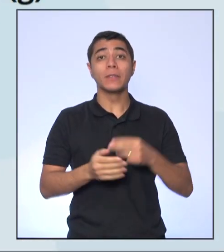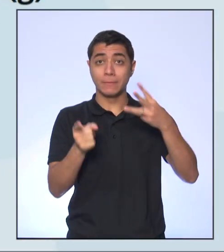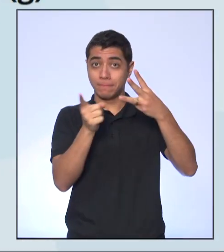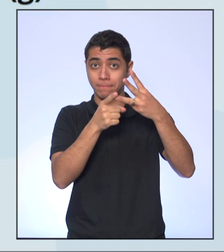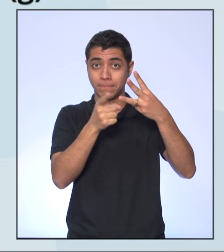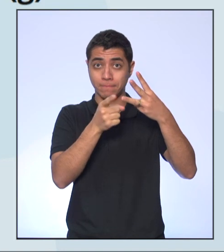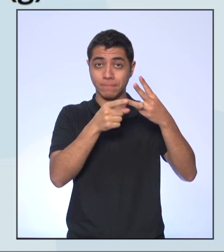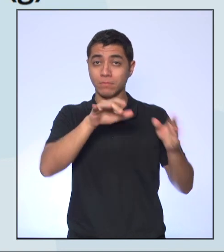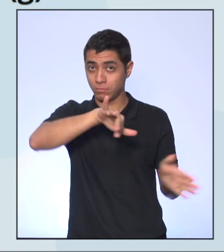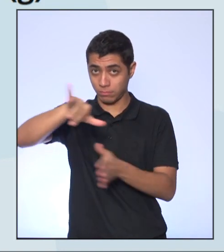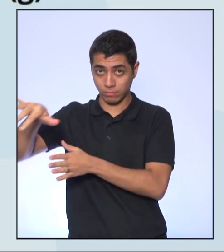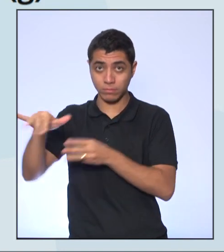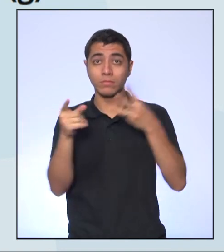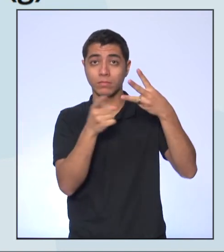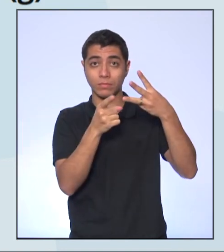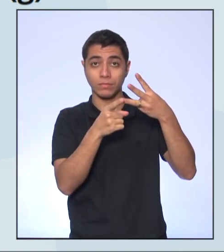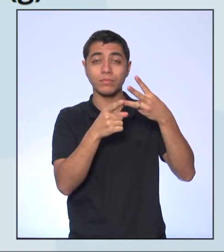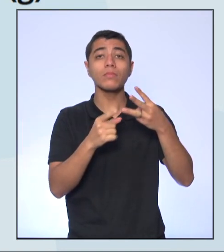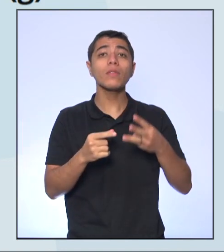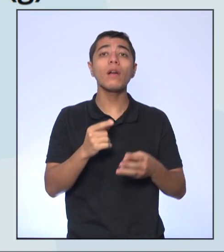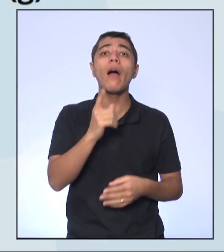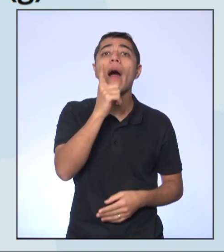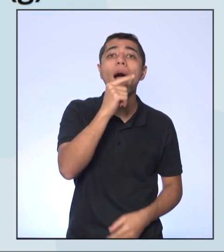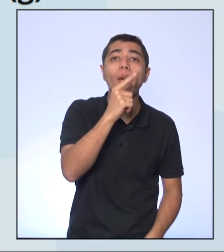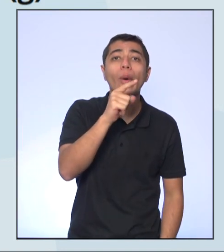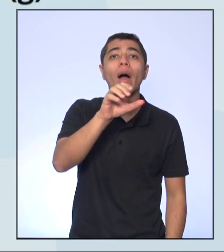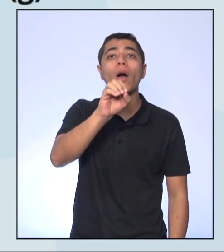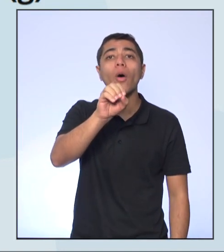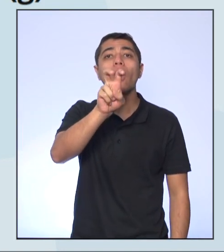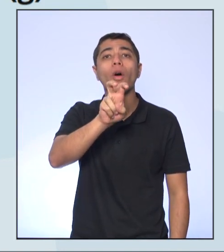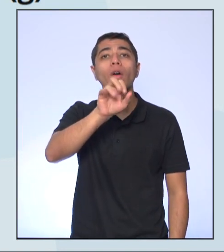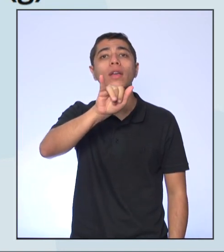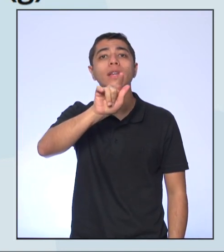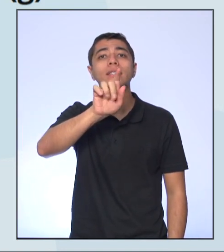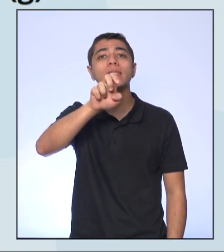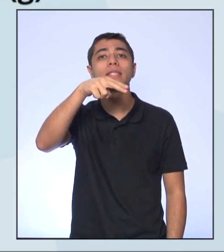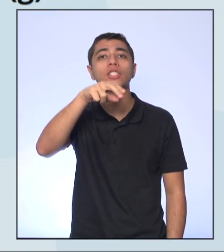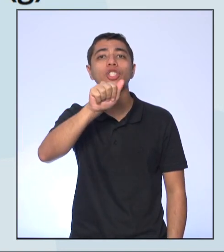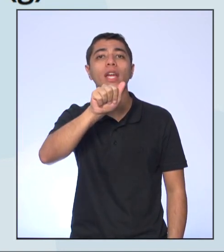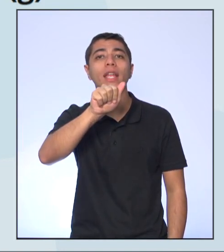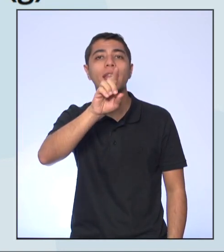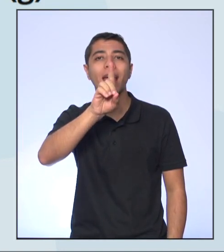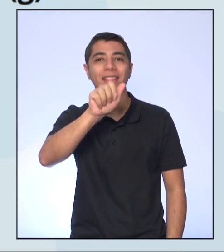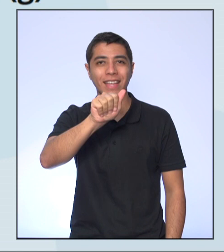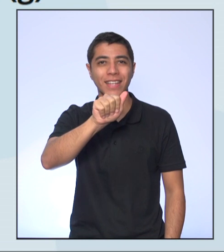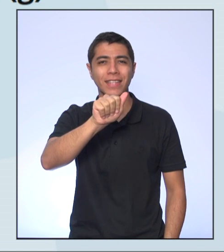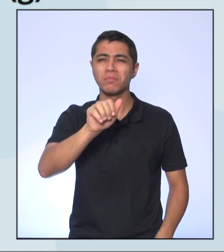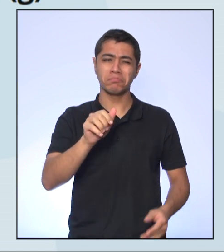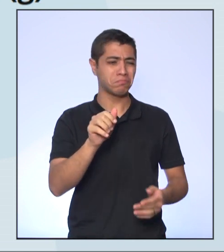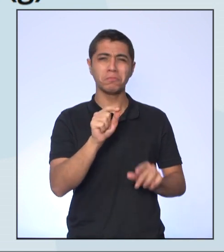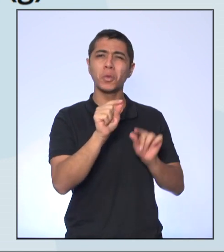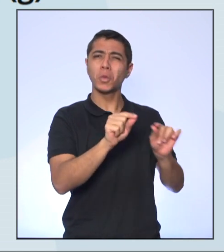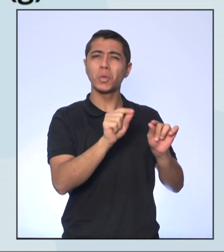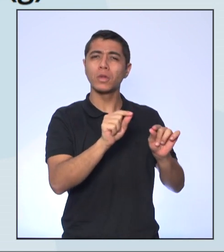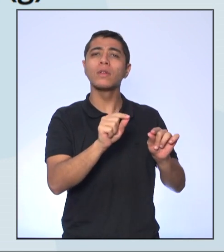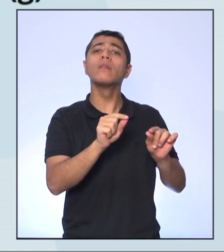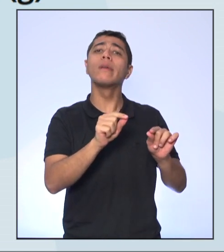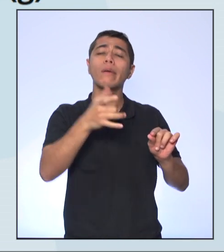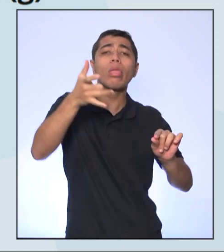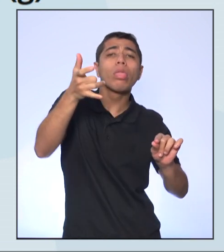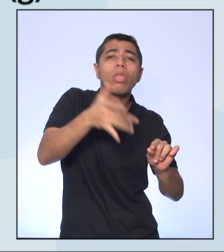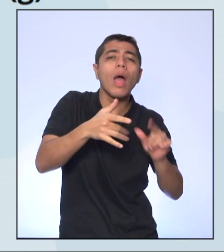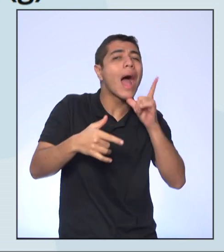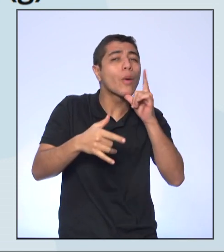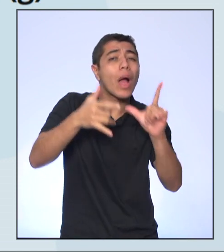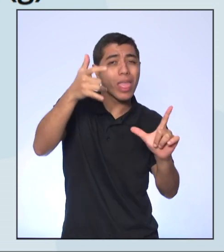decomposição através da luz. Água oxigenada, a diferença da água para a água oxigenada é a quantidade de oxigênio.